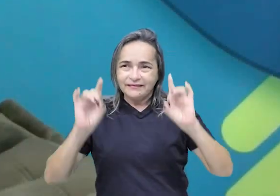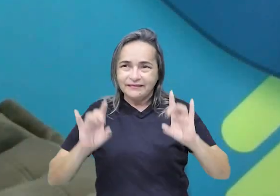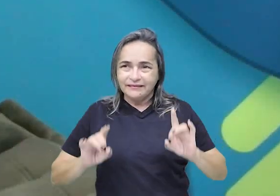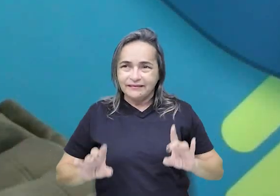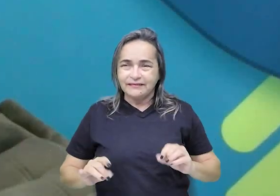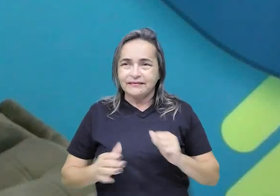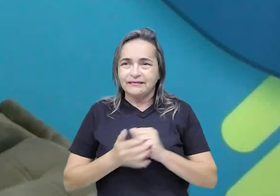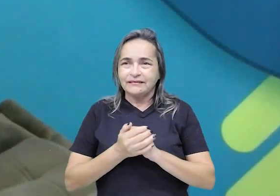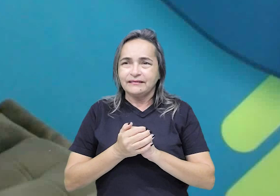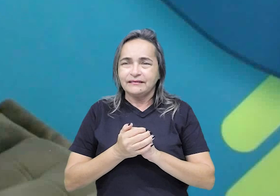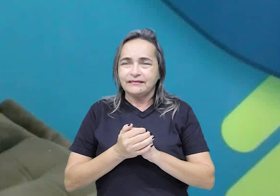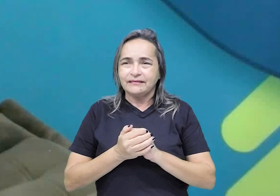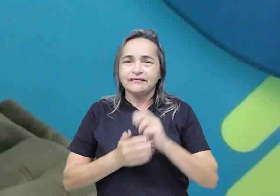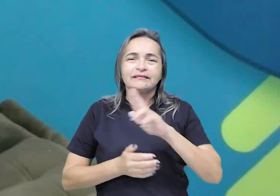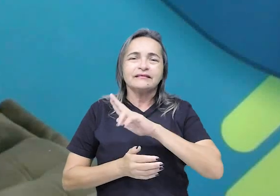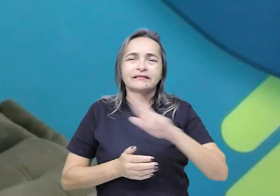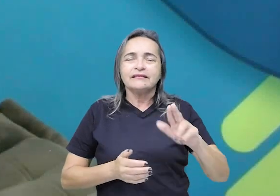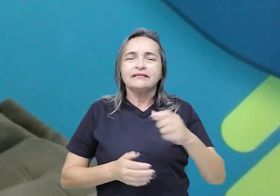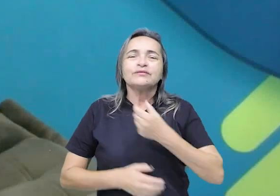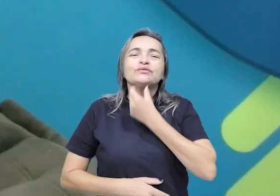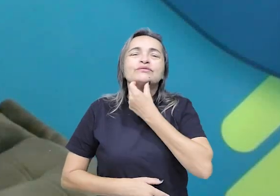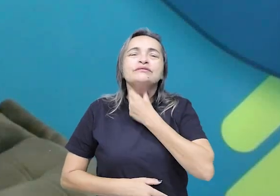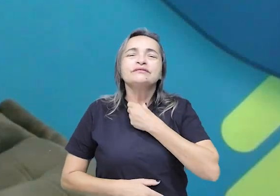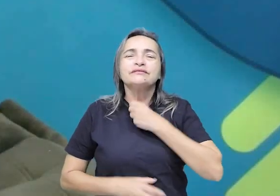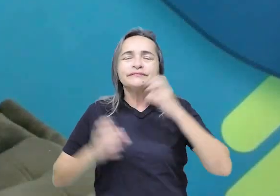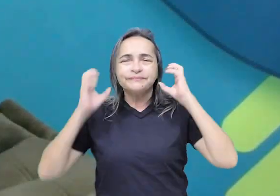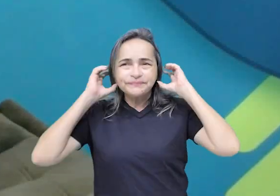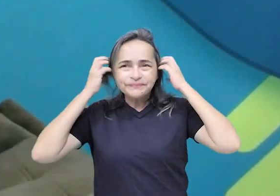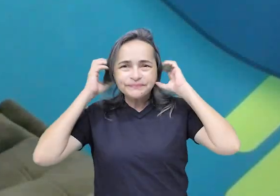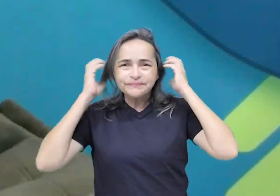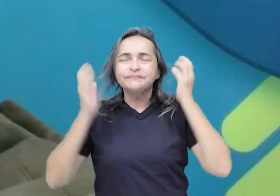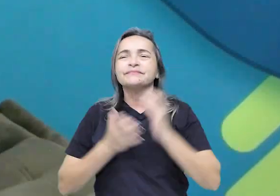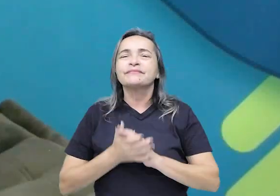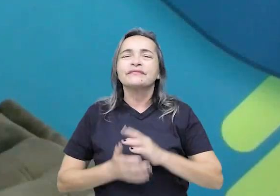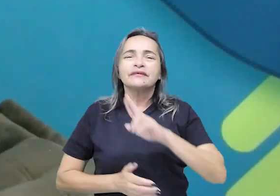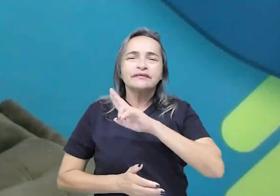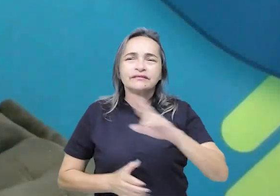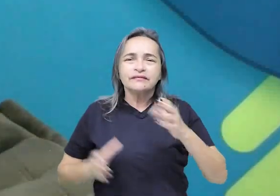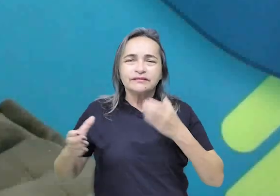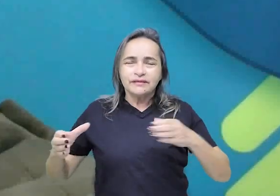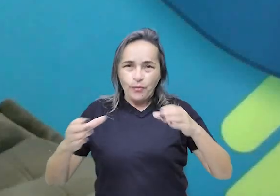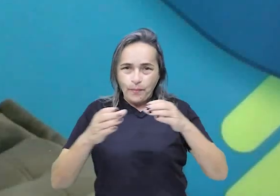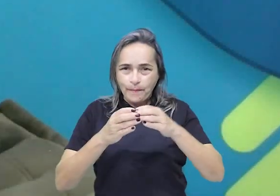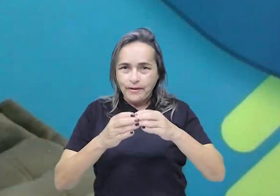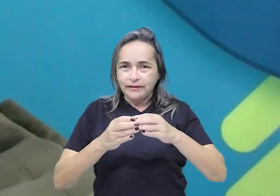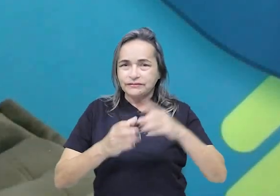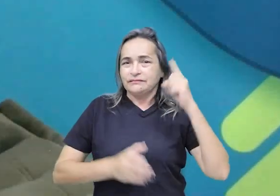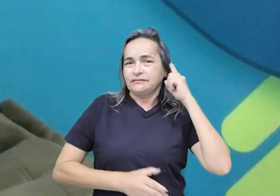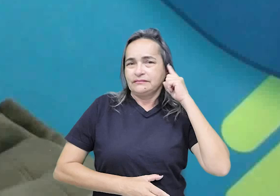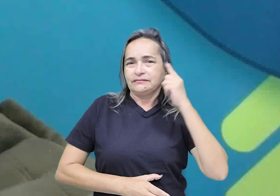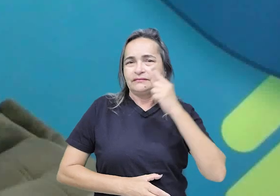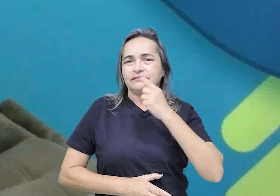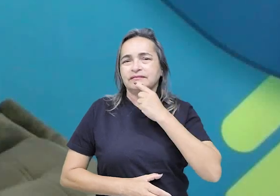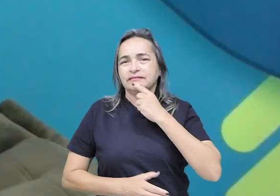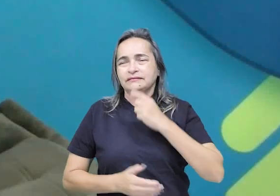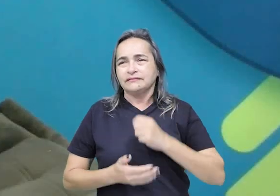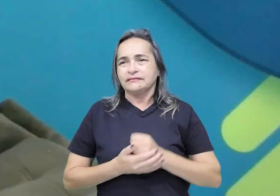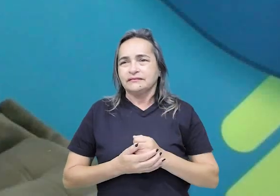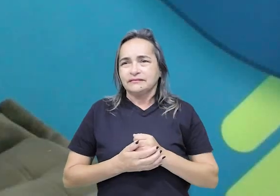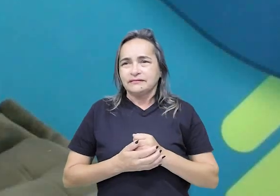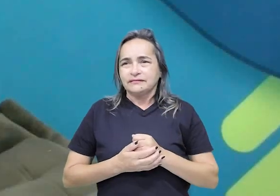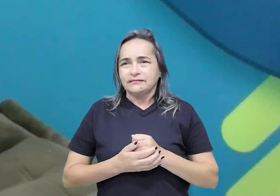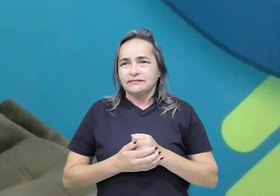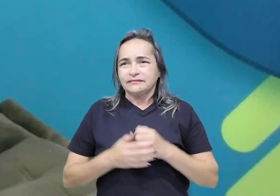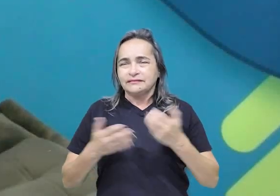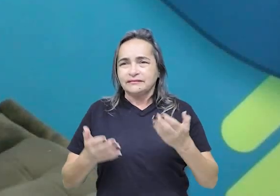especial e em nome da fonoaudiologia, em nome da comunidade surda, das comunidades surdas,